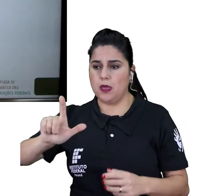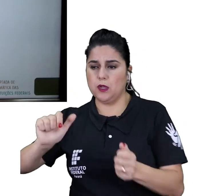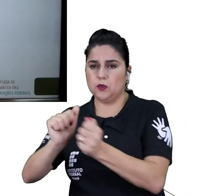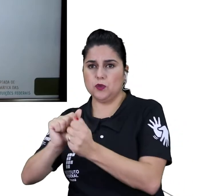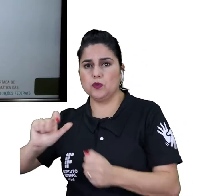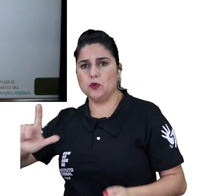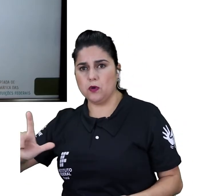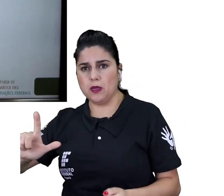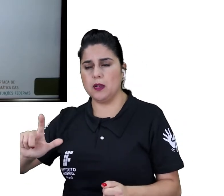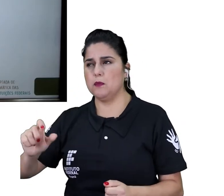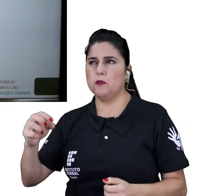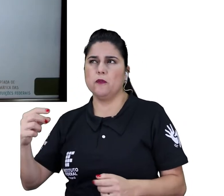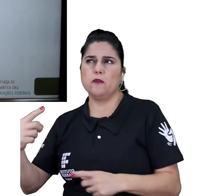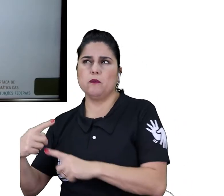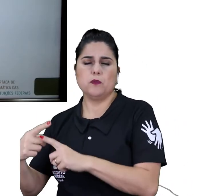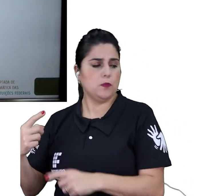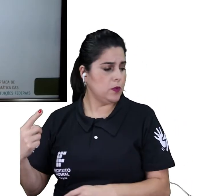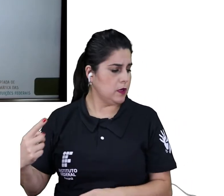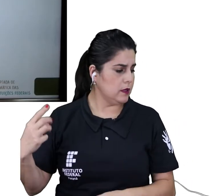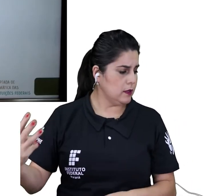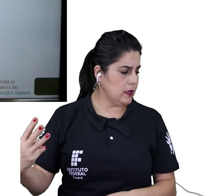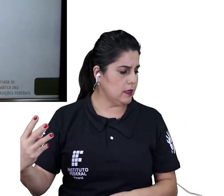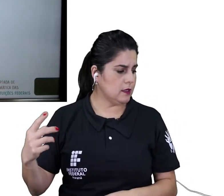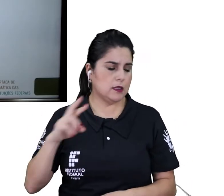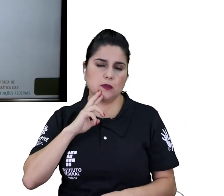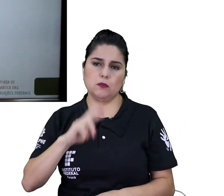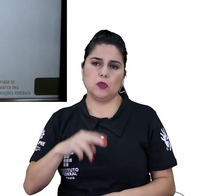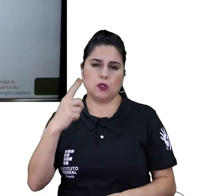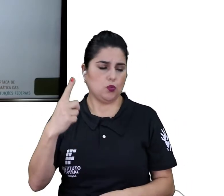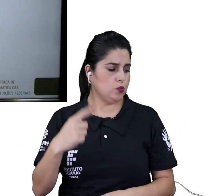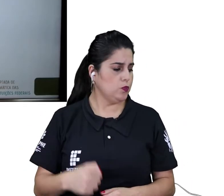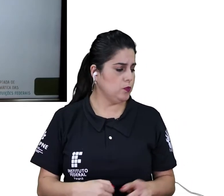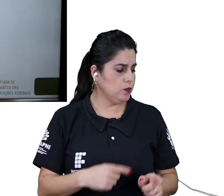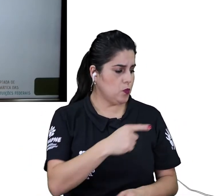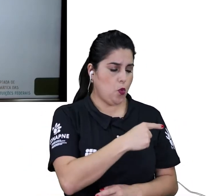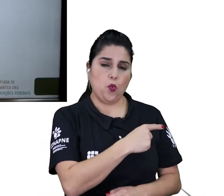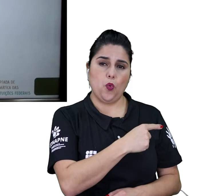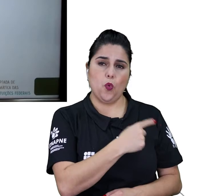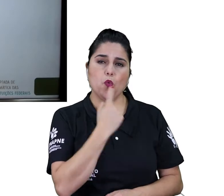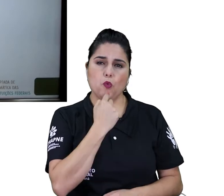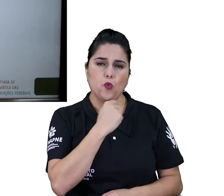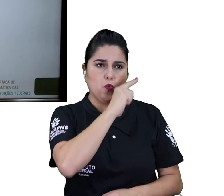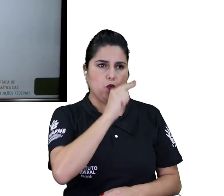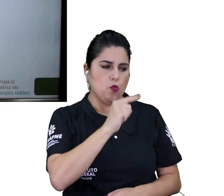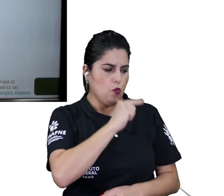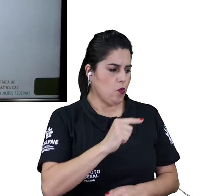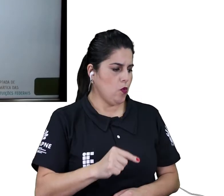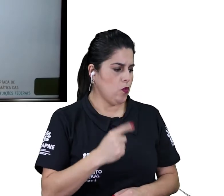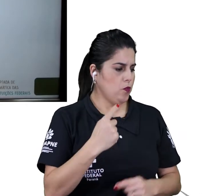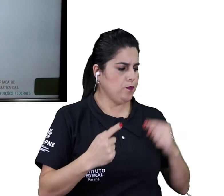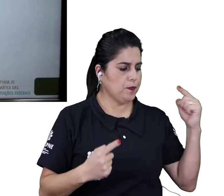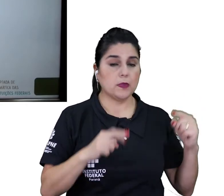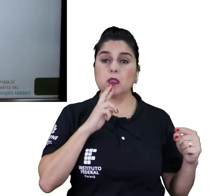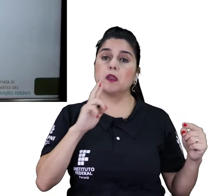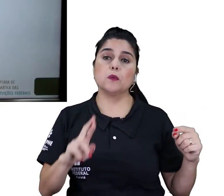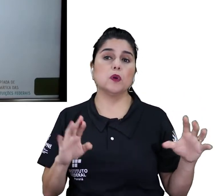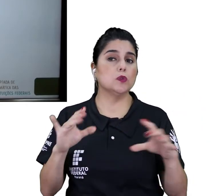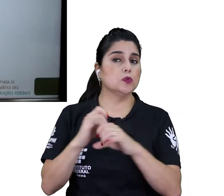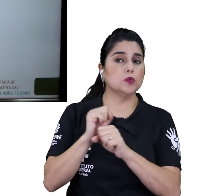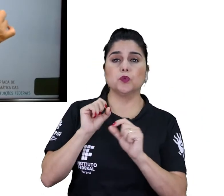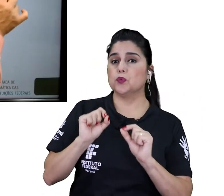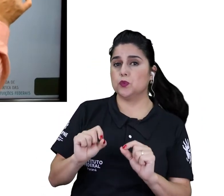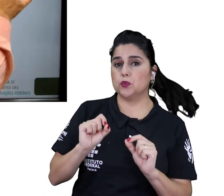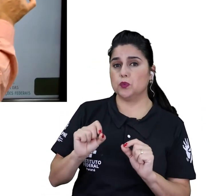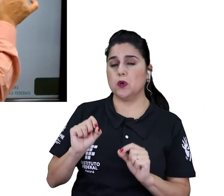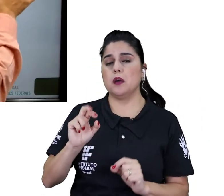L, por 3 dá 1, por 3 dá 2. E o resultado é raiz de